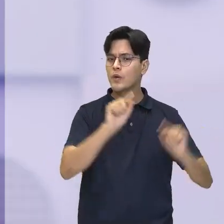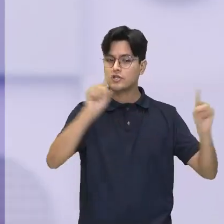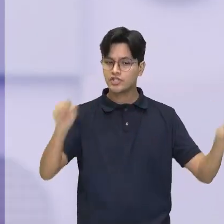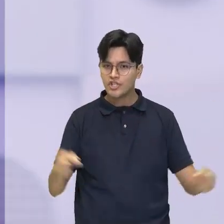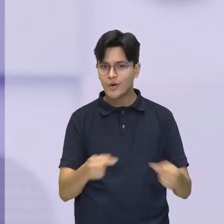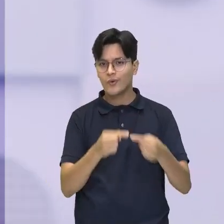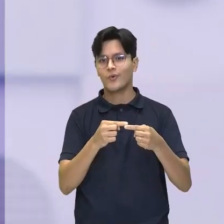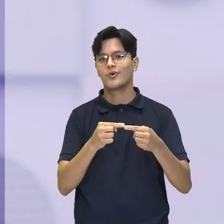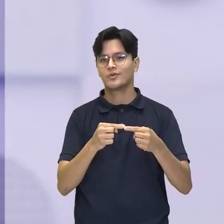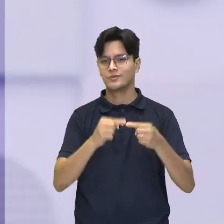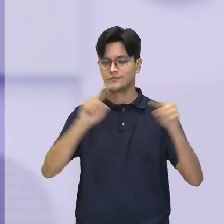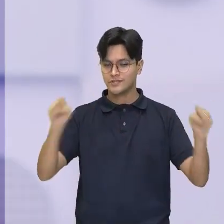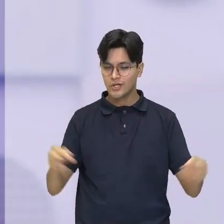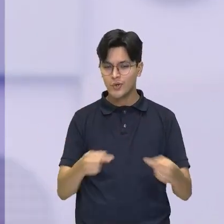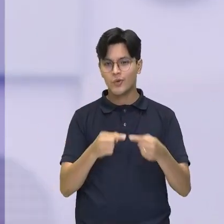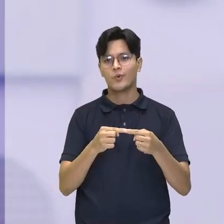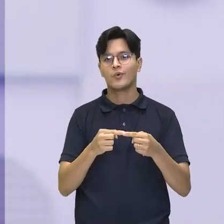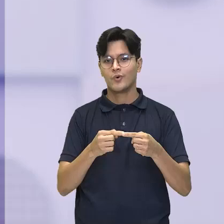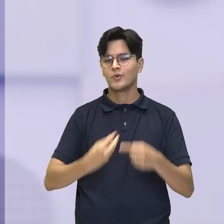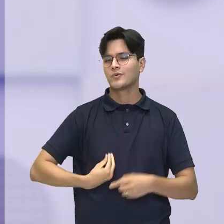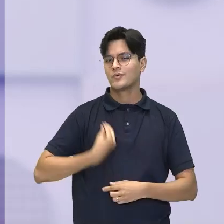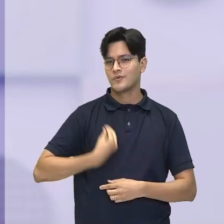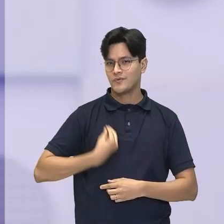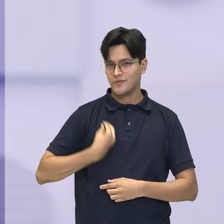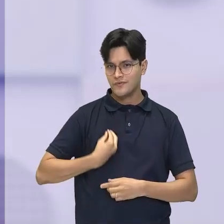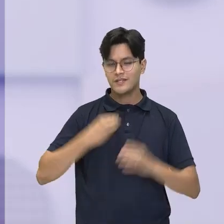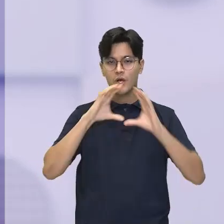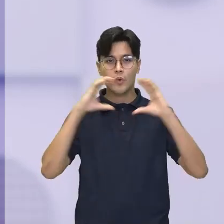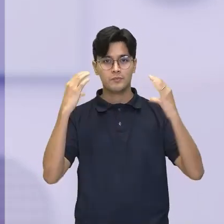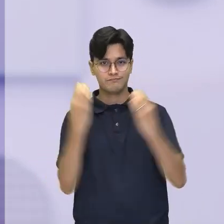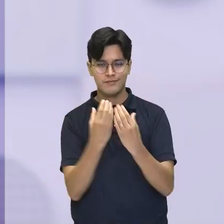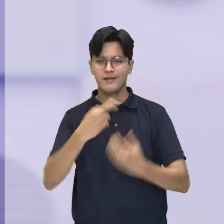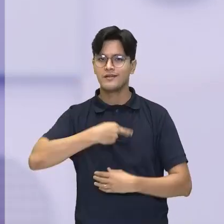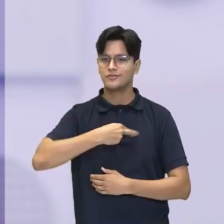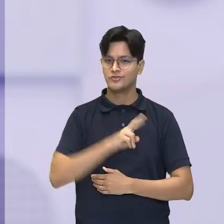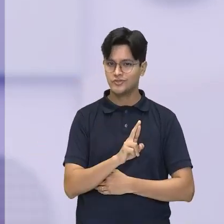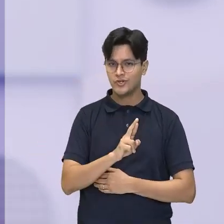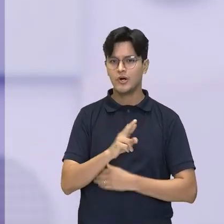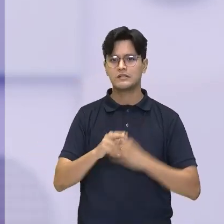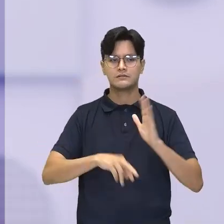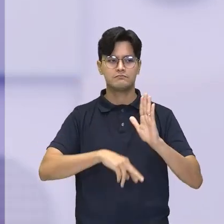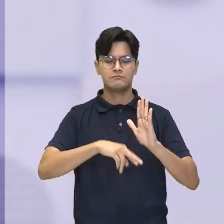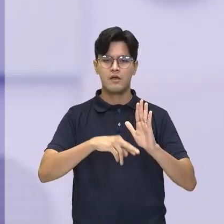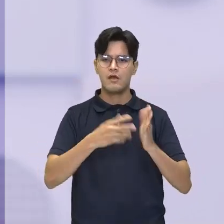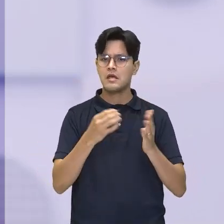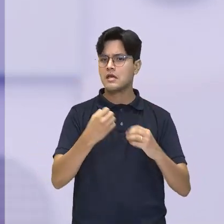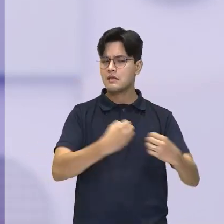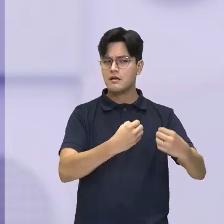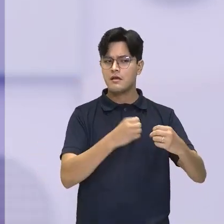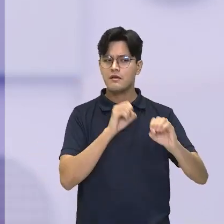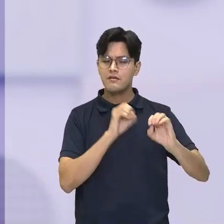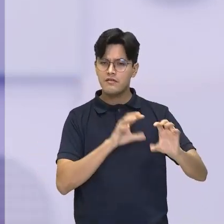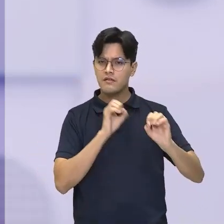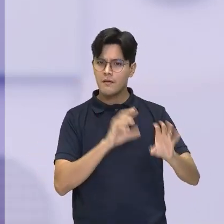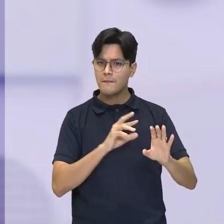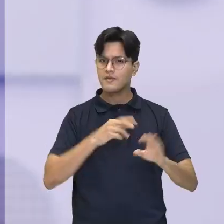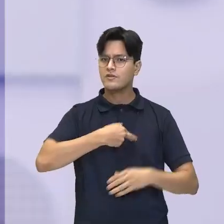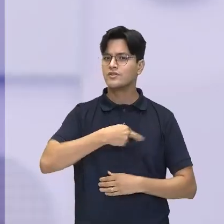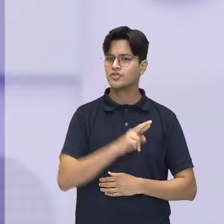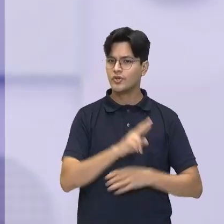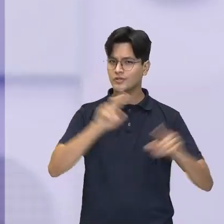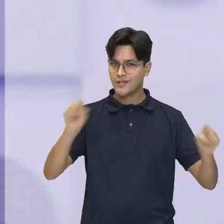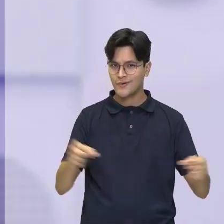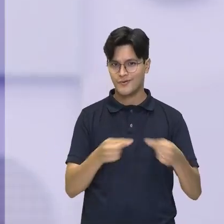no templo religioso, nas reuniões da comunidade. Né? A vida precisa ser conformada com aquilo que